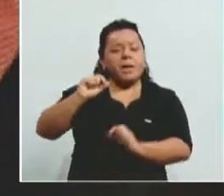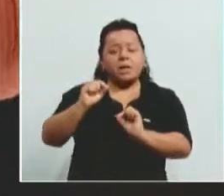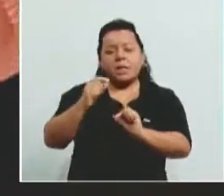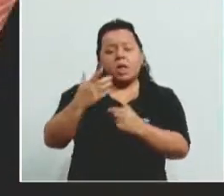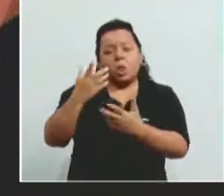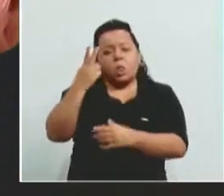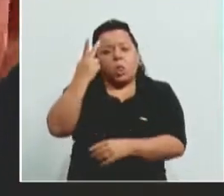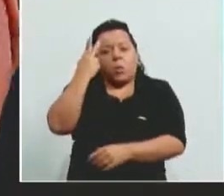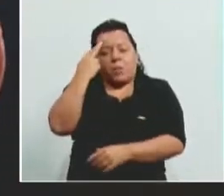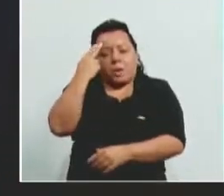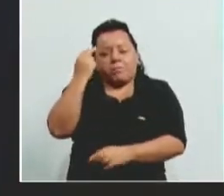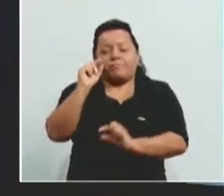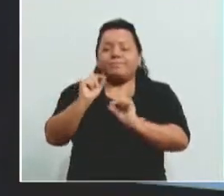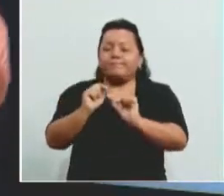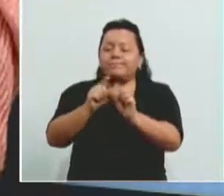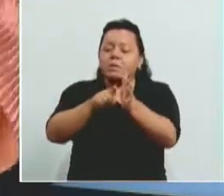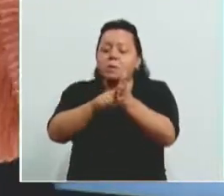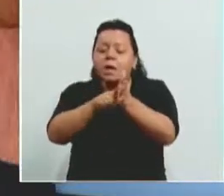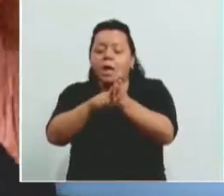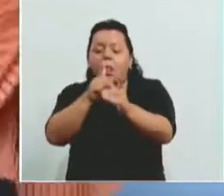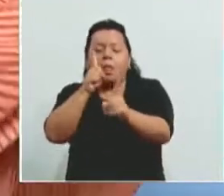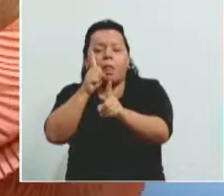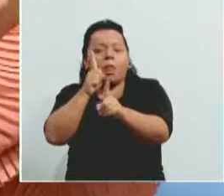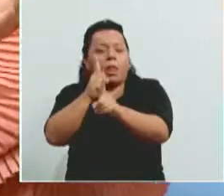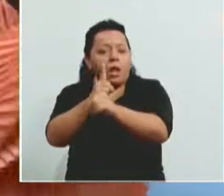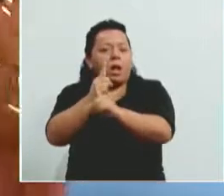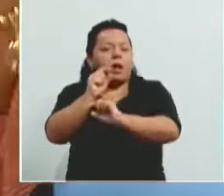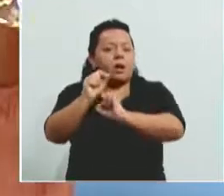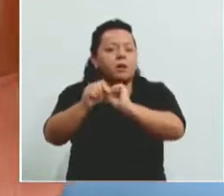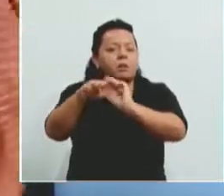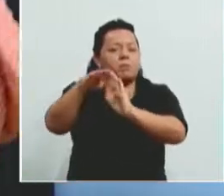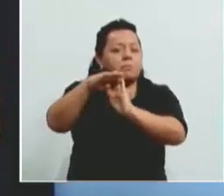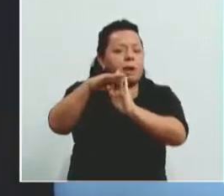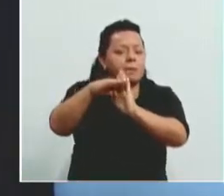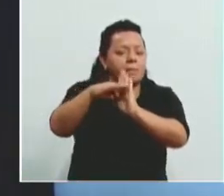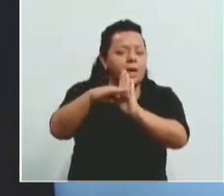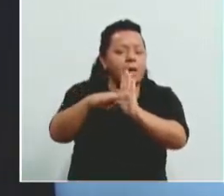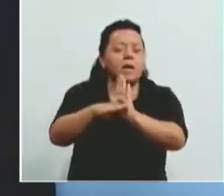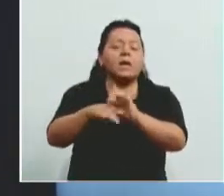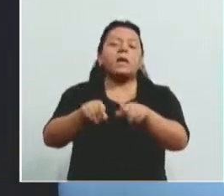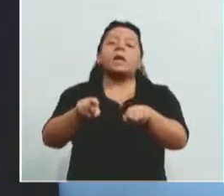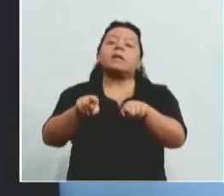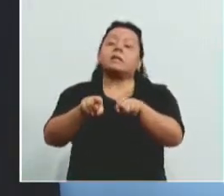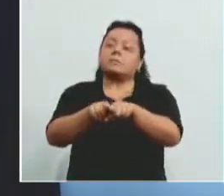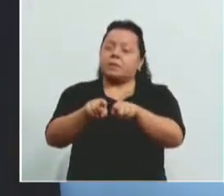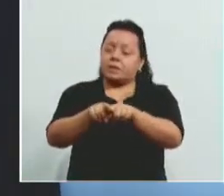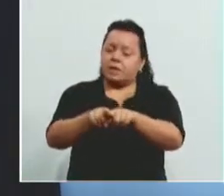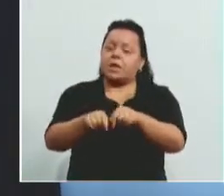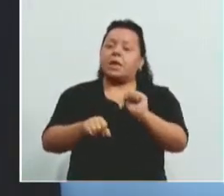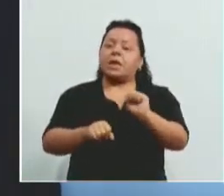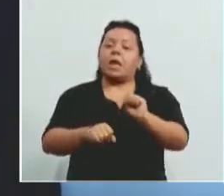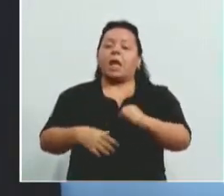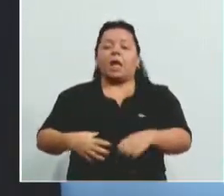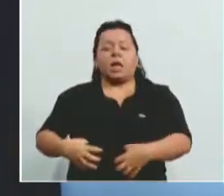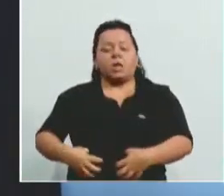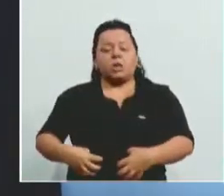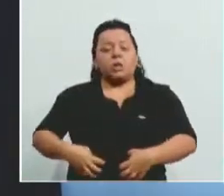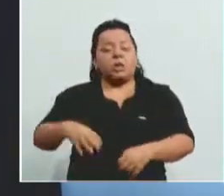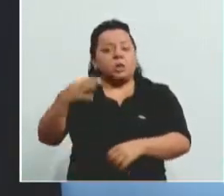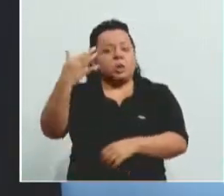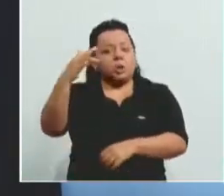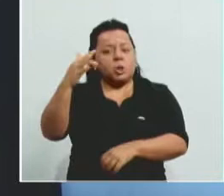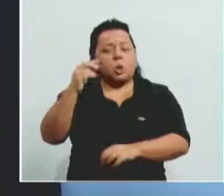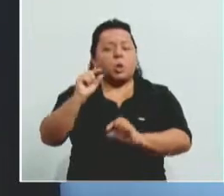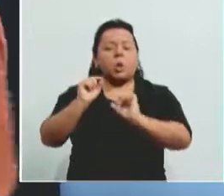gente faz toda uma investigação e aí classifica. E tem a cólica secundária, que é provocado por algum problema